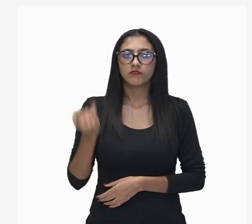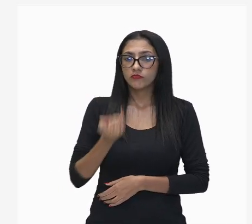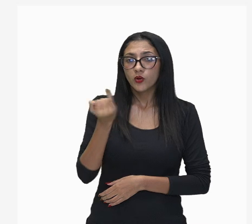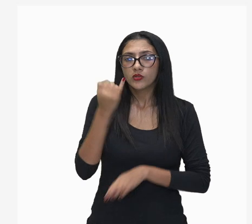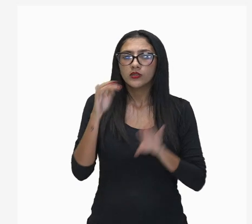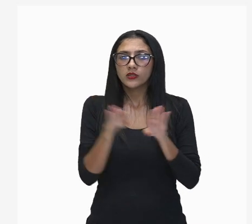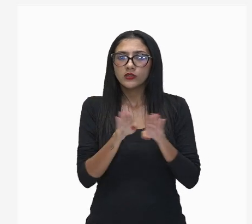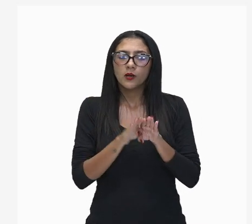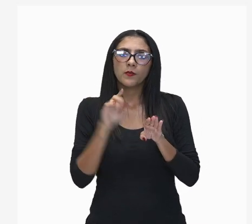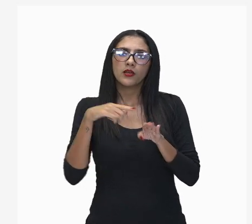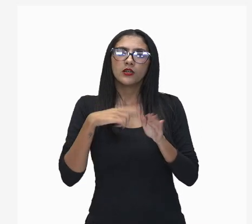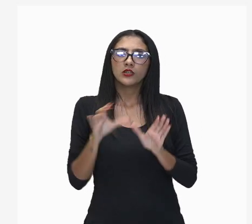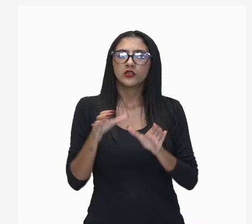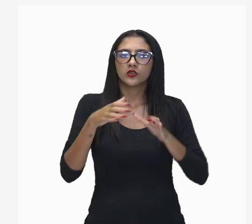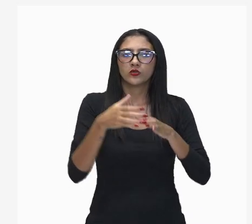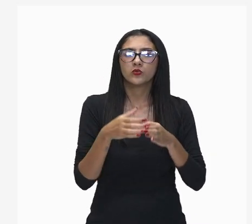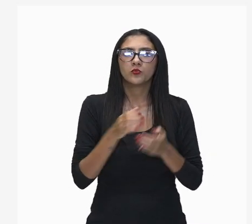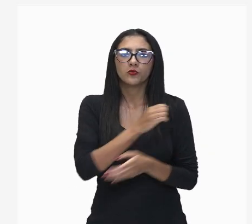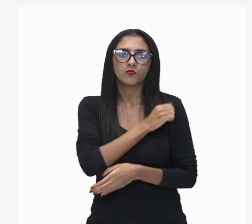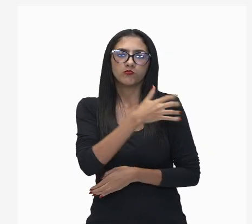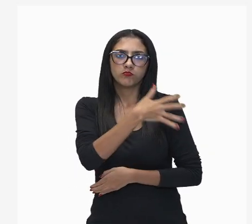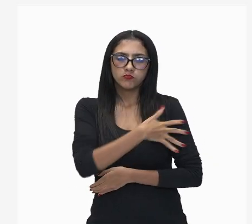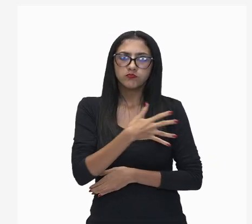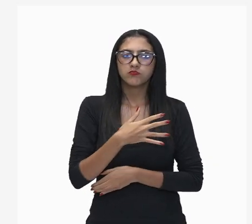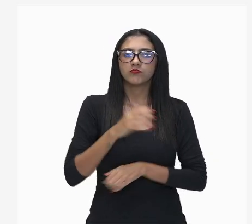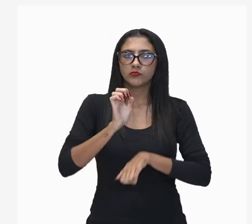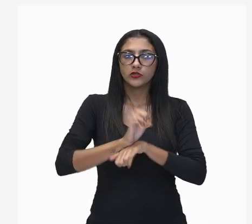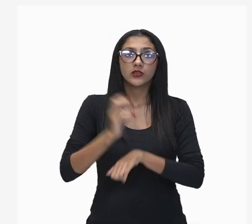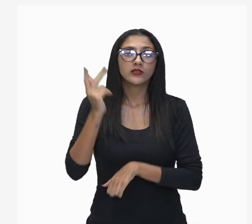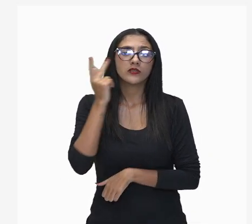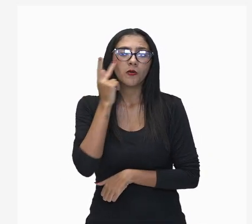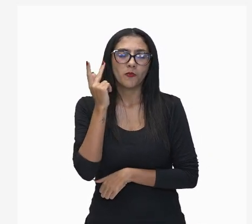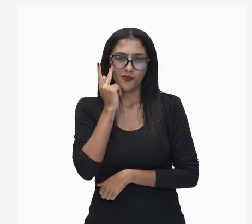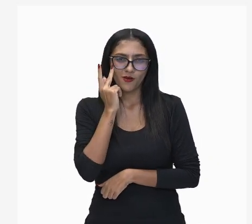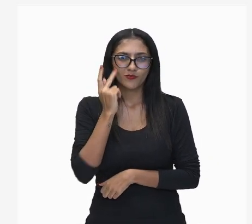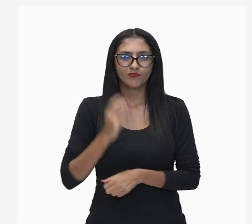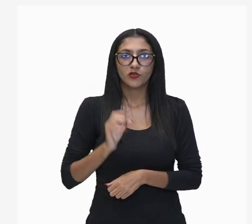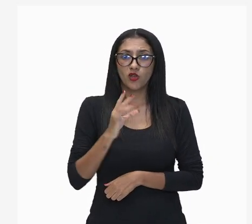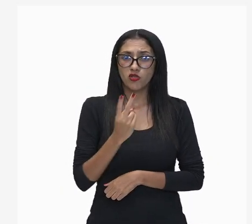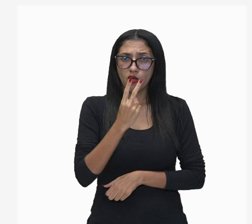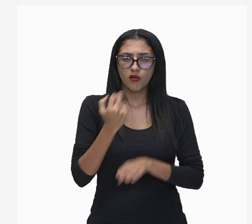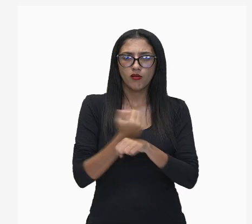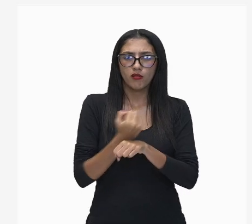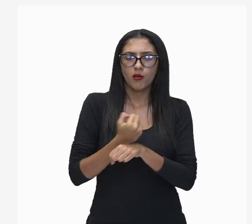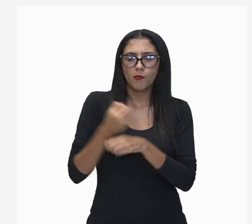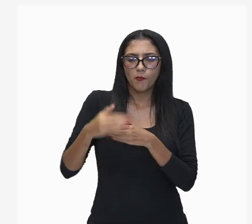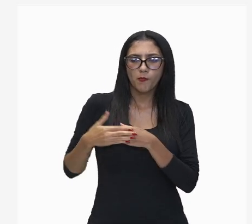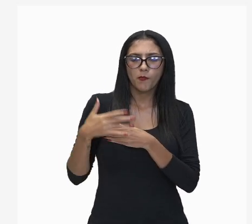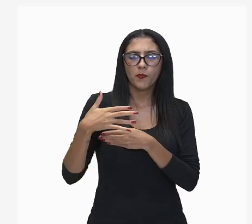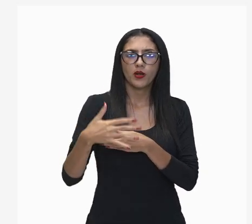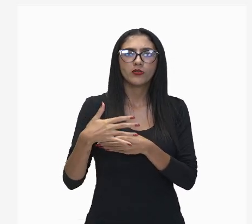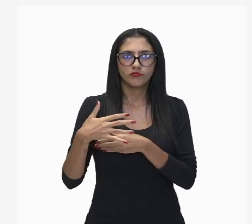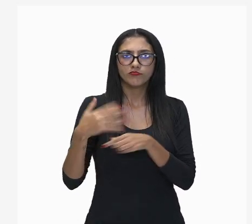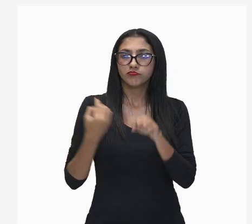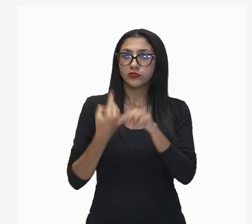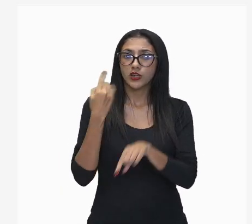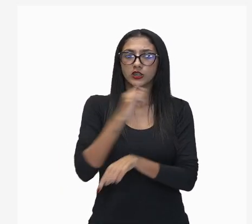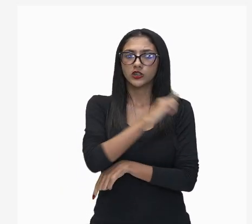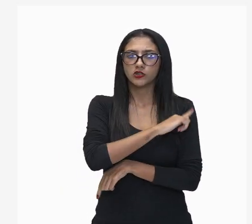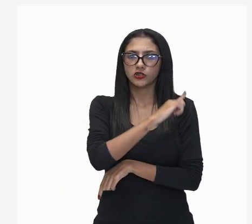tenentista em São Paulo, ocorrida 2 anos após a revolta dos 18 do Forte de Copacabana. O